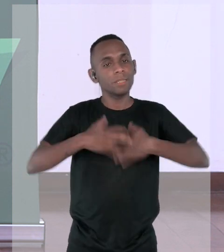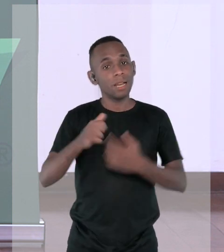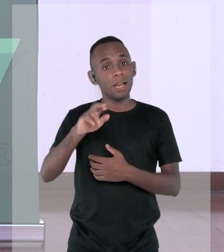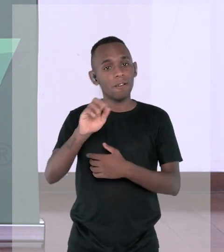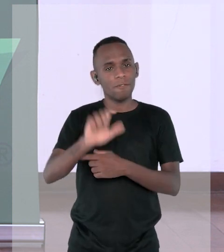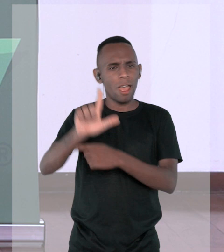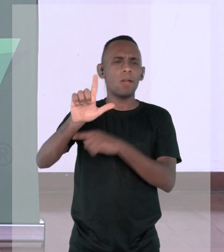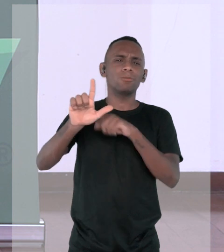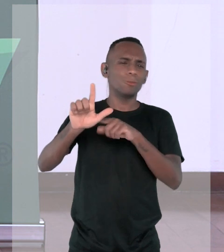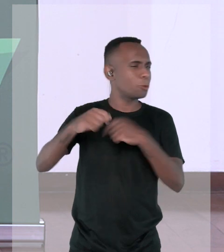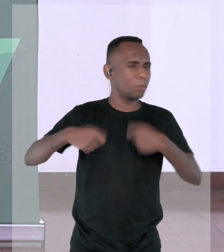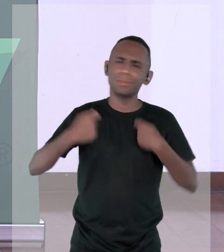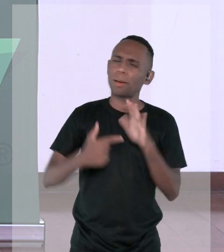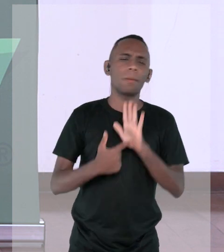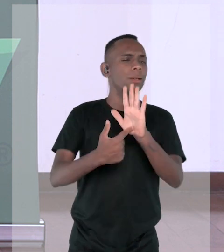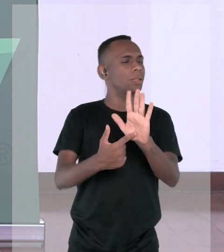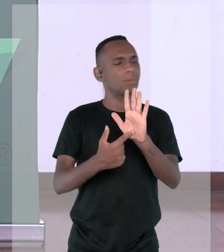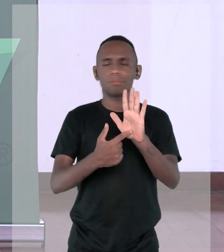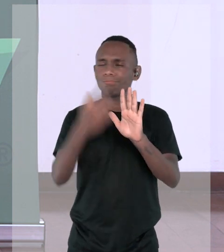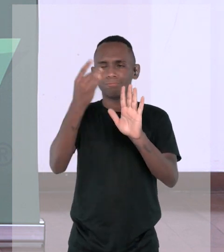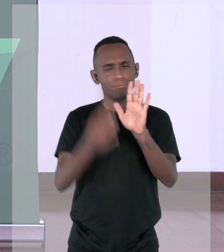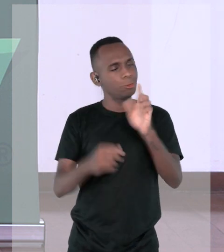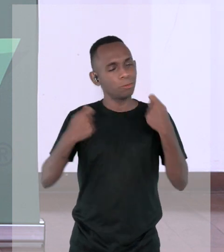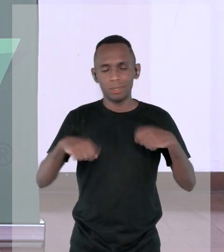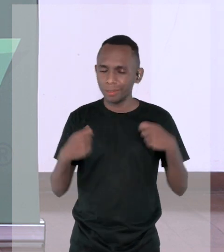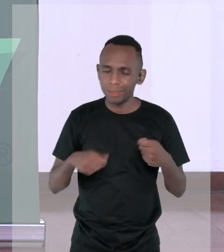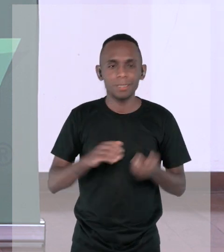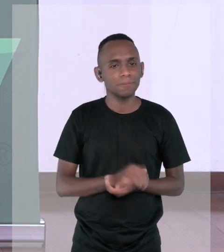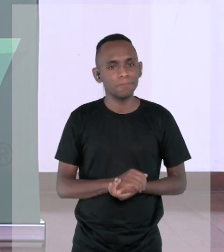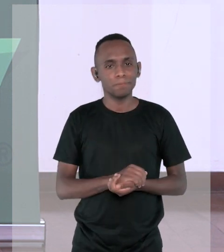Rafael dispensa apresentações,